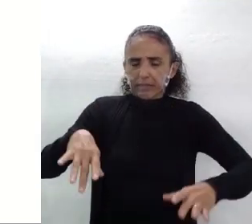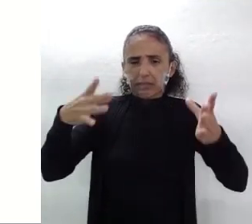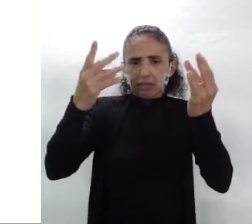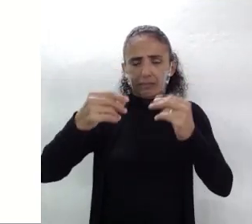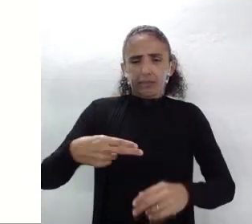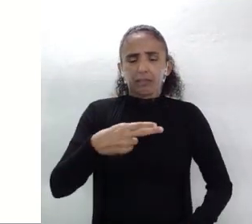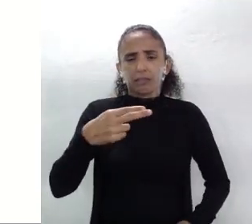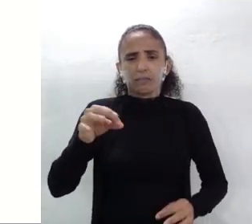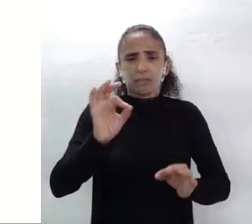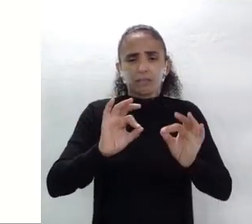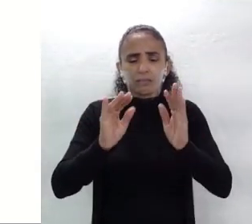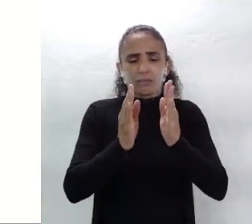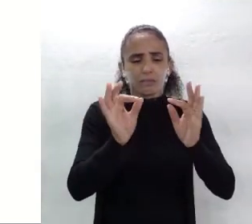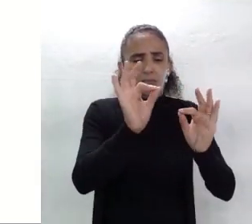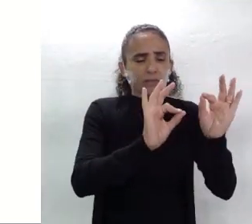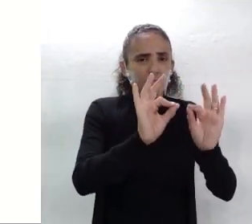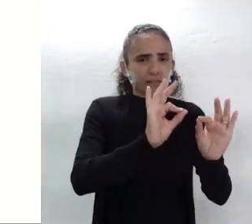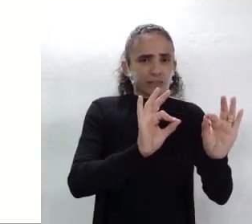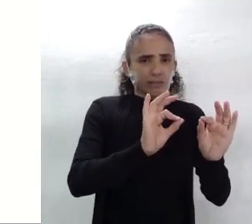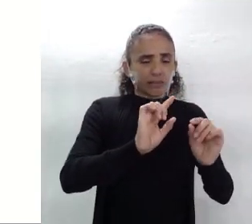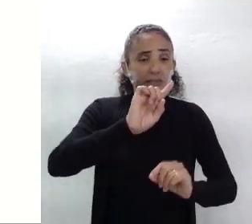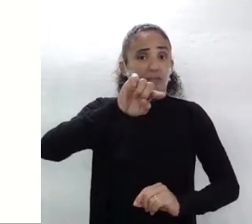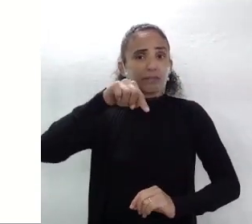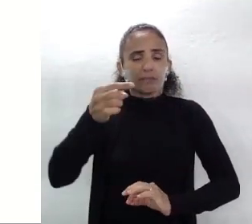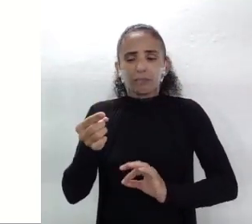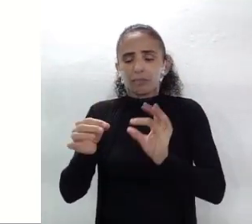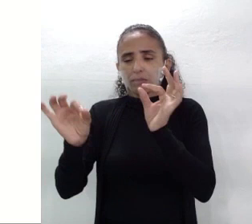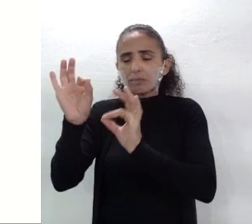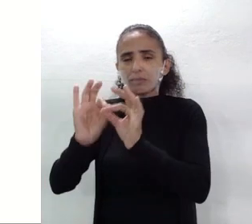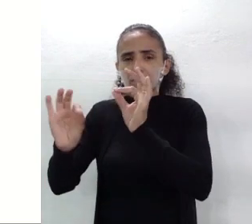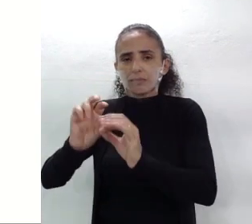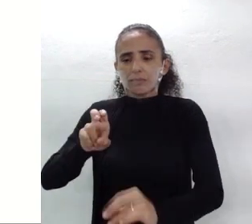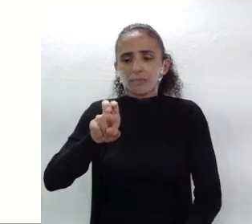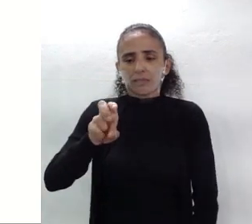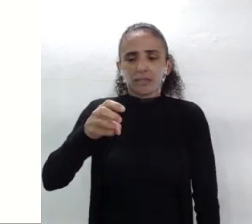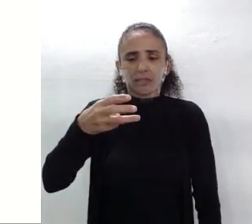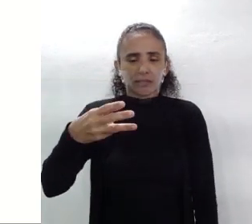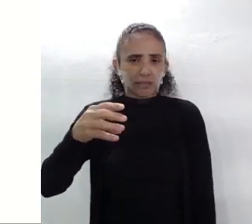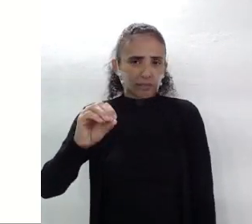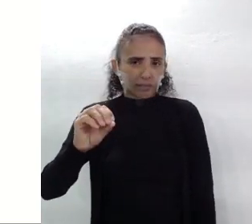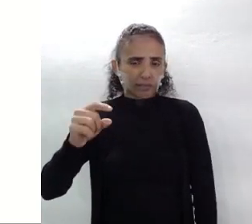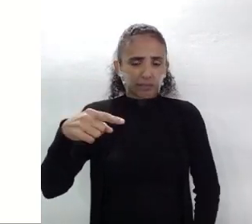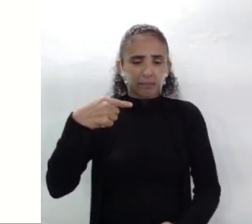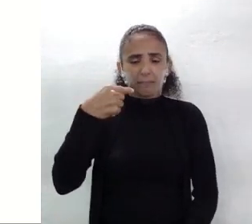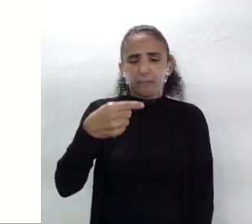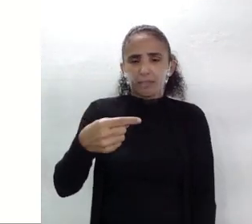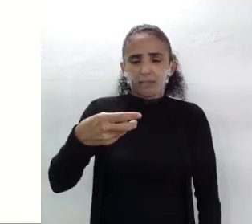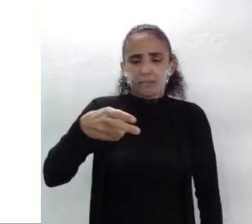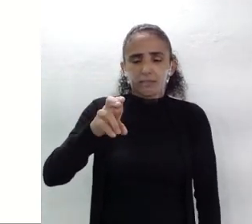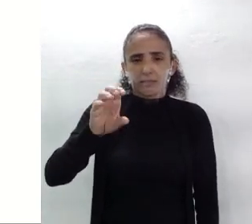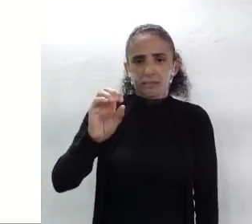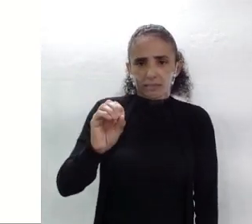igualdade, o que eu faço de um lado, eu faço do outro. Então, 530 menos 50 vai ficar